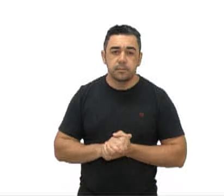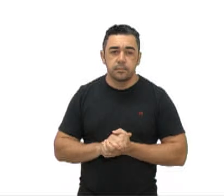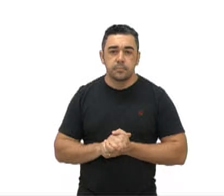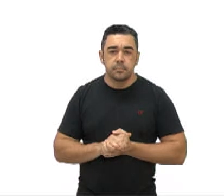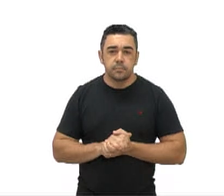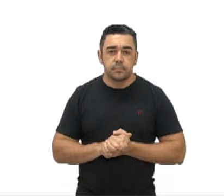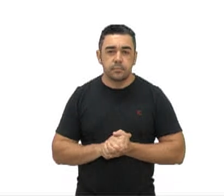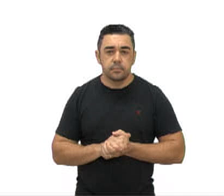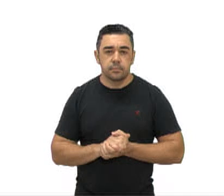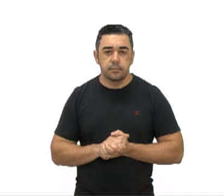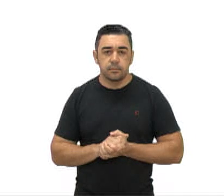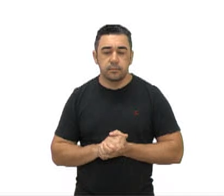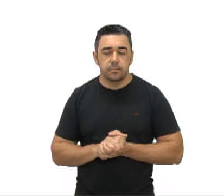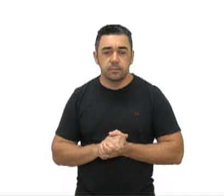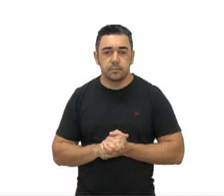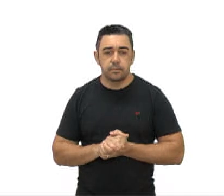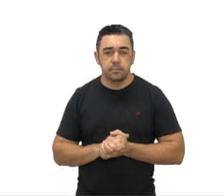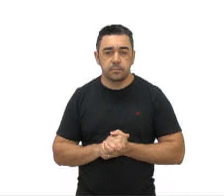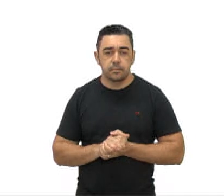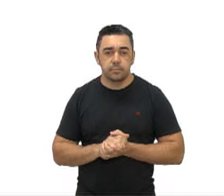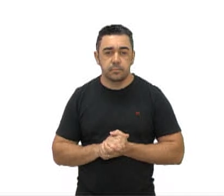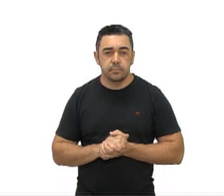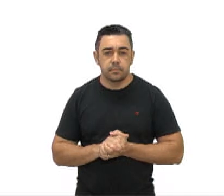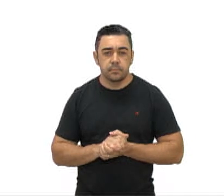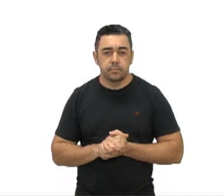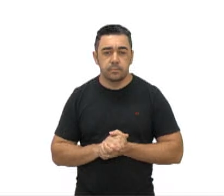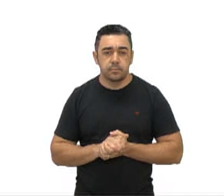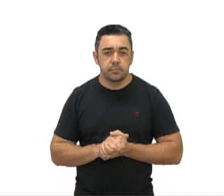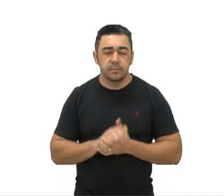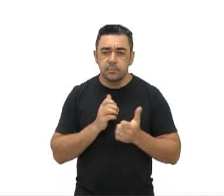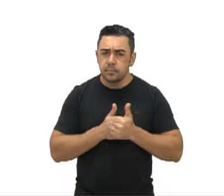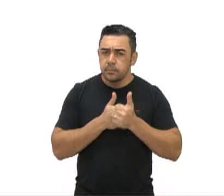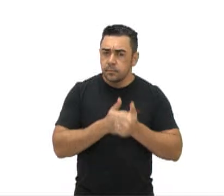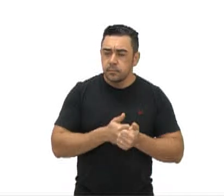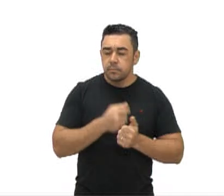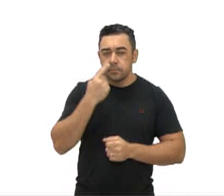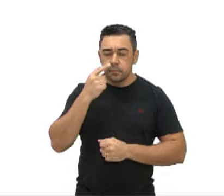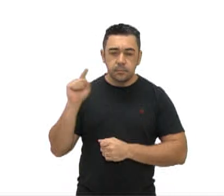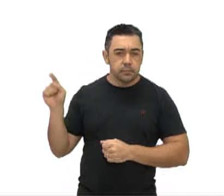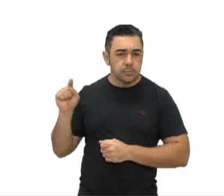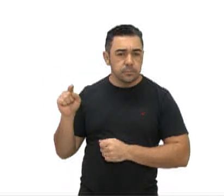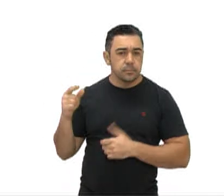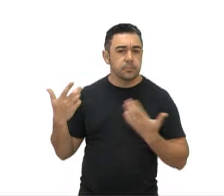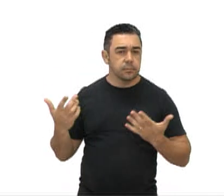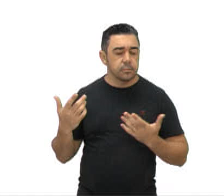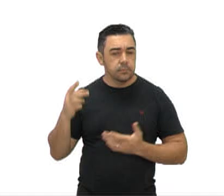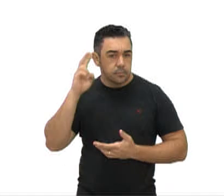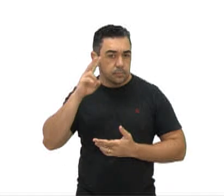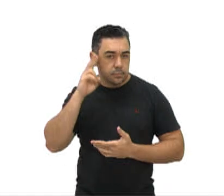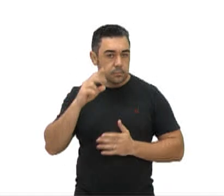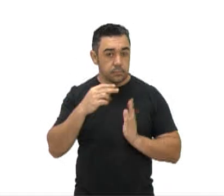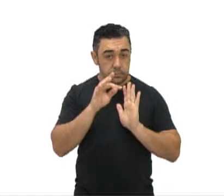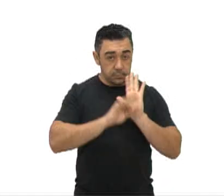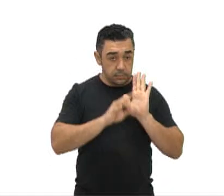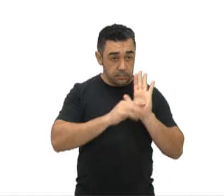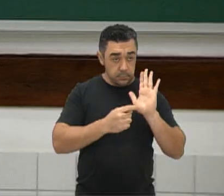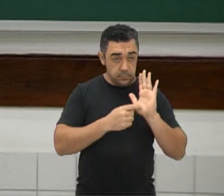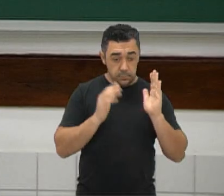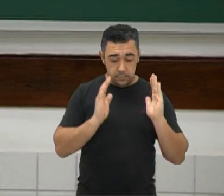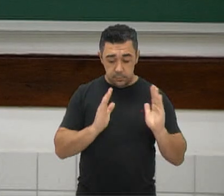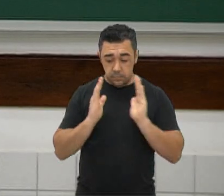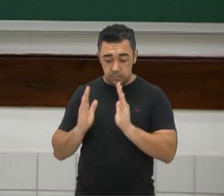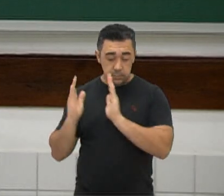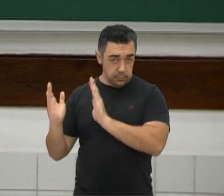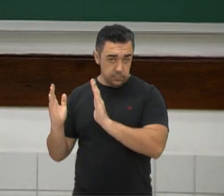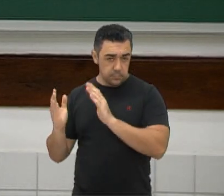Com base em la previsão de tempo, em La Habana, contesta. Então, vocês vão relembrar, olhando para o